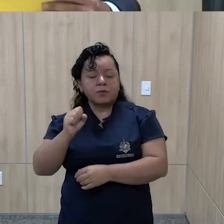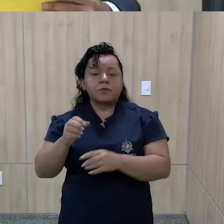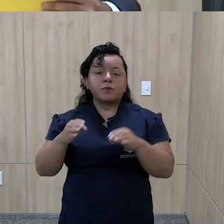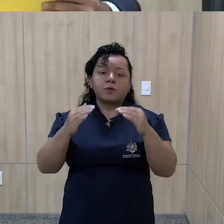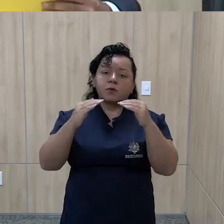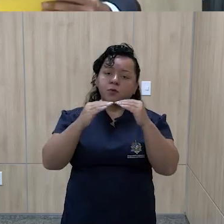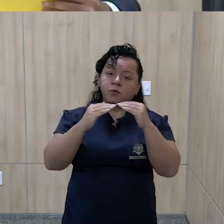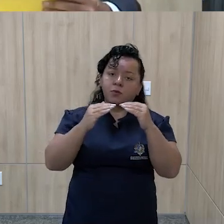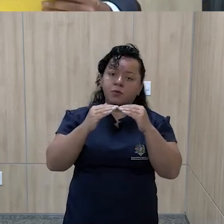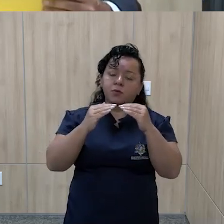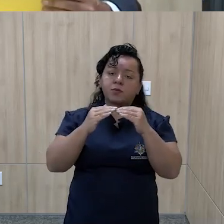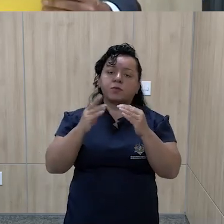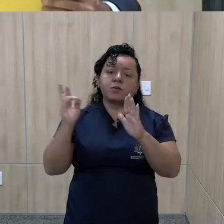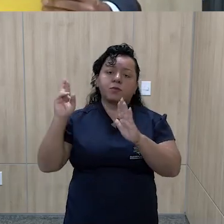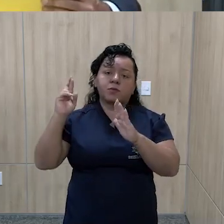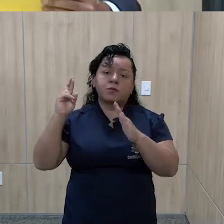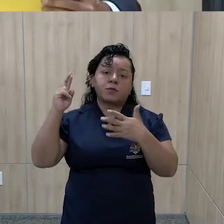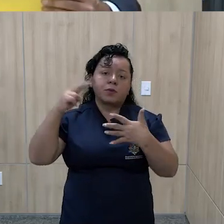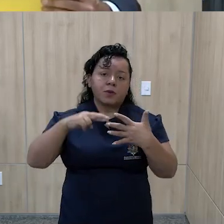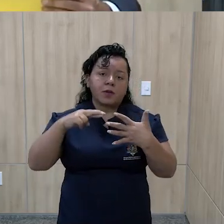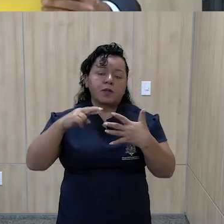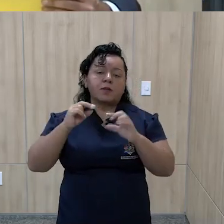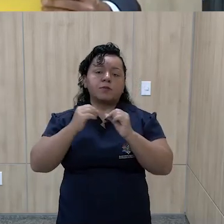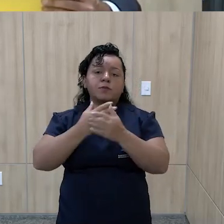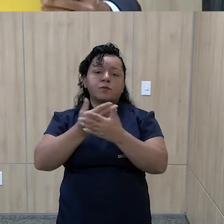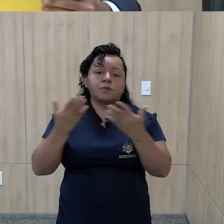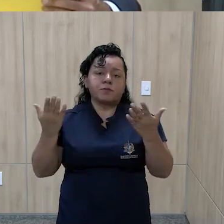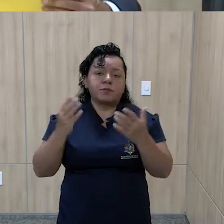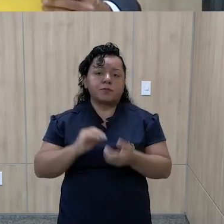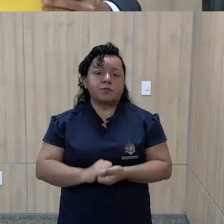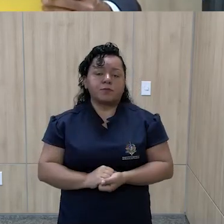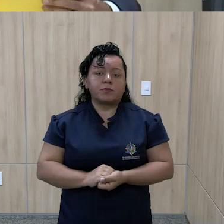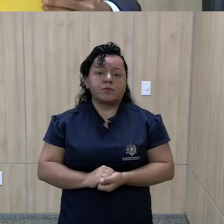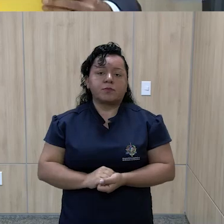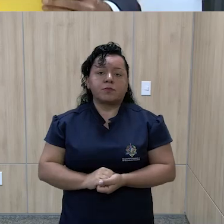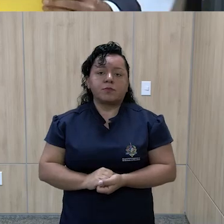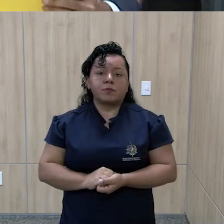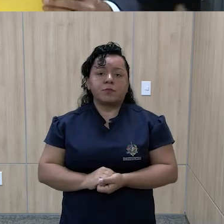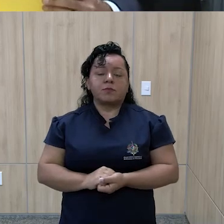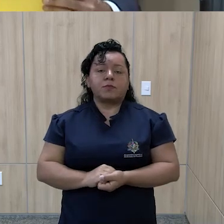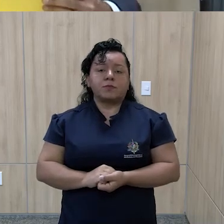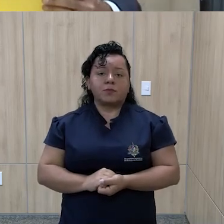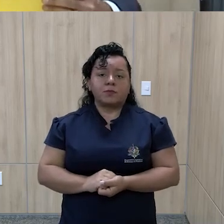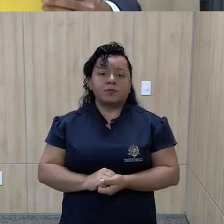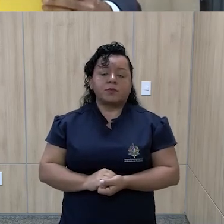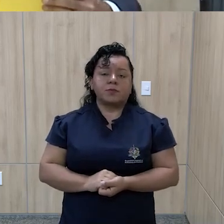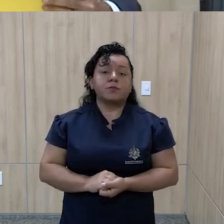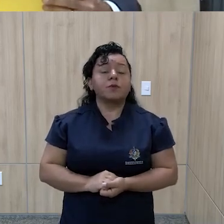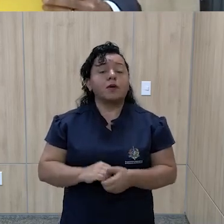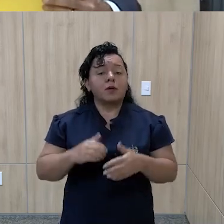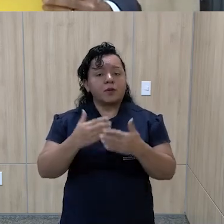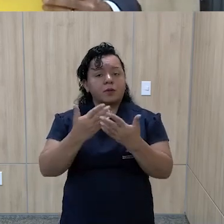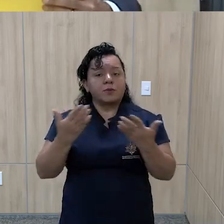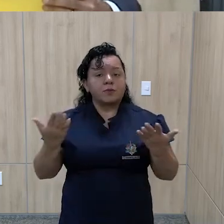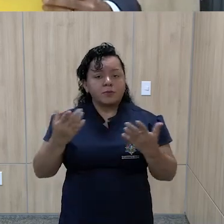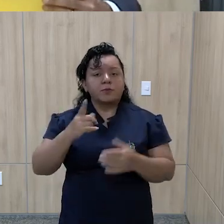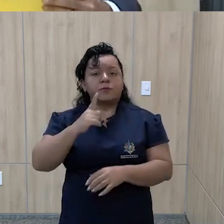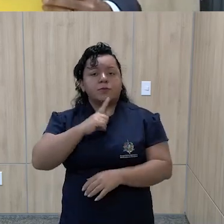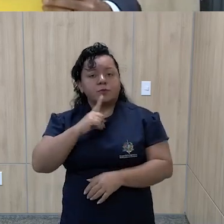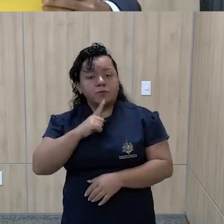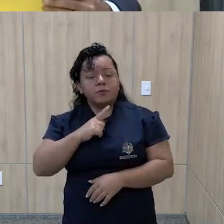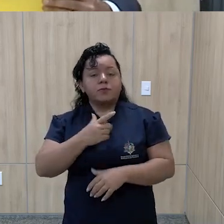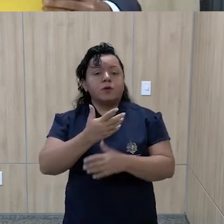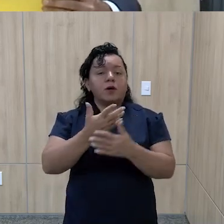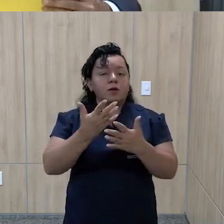como que também é autor de matéria como vota deputada Thaíssa sim um projeto de